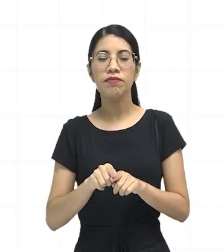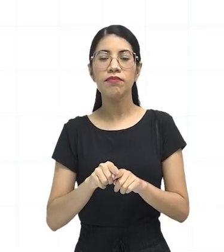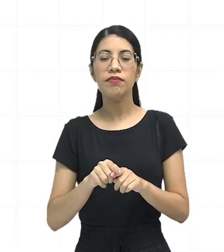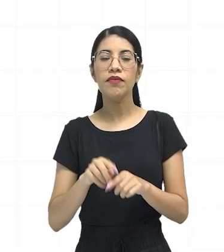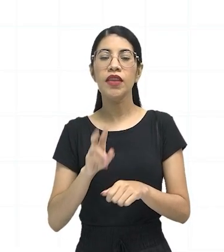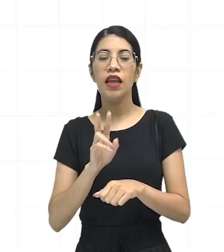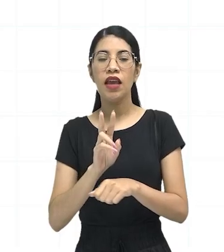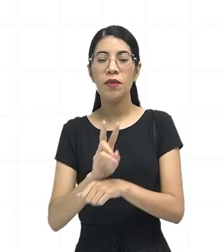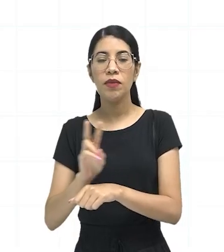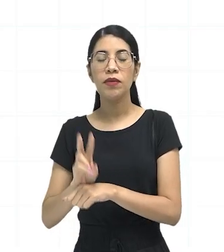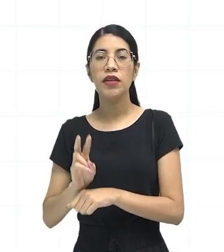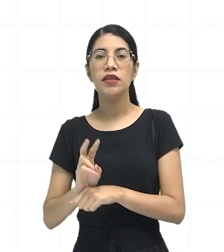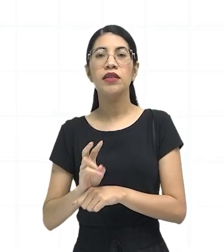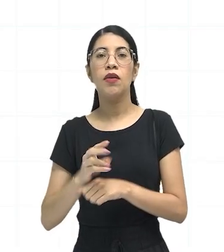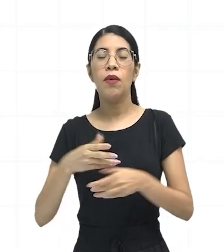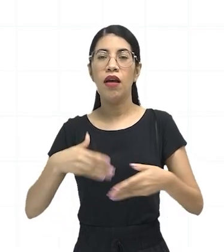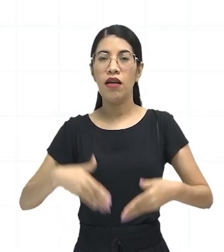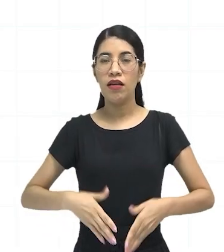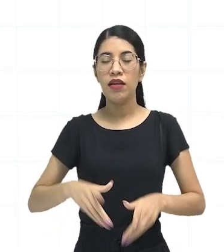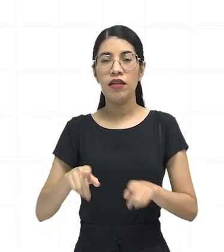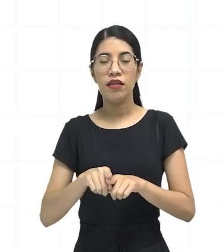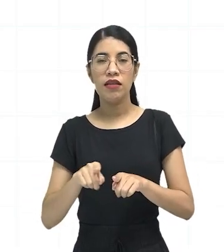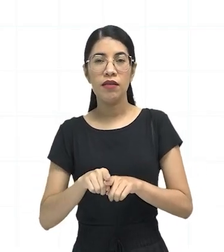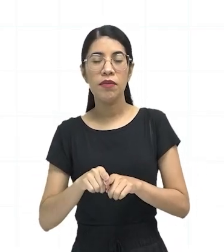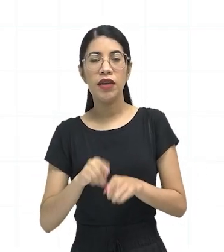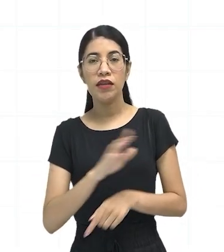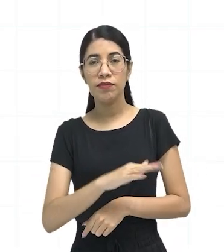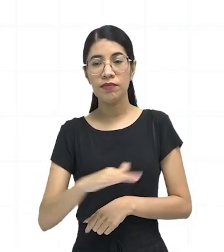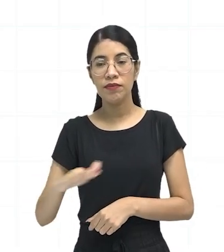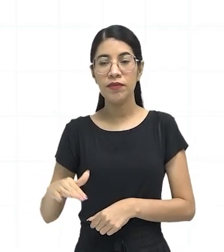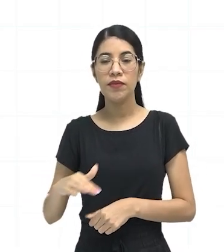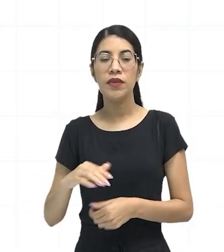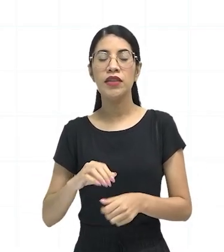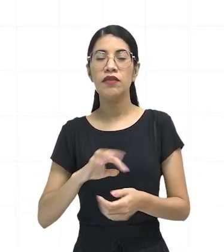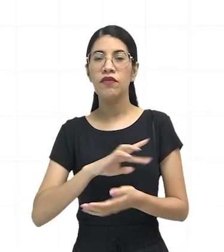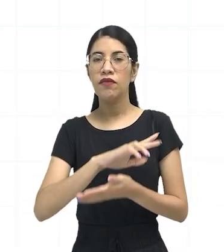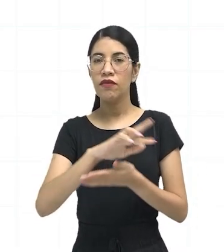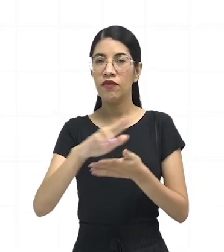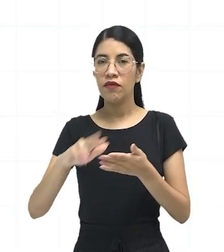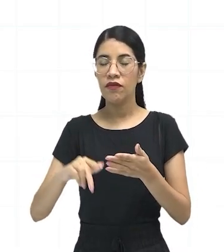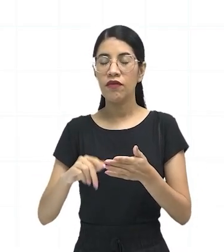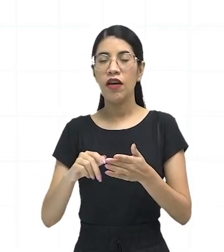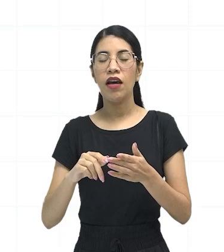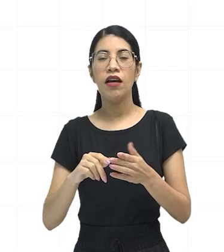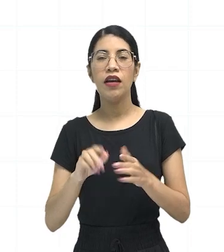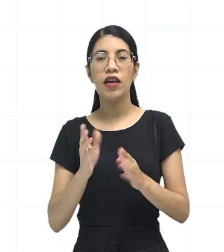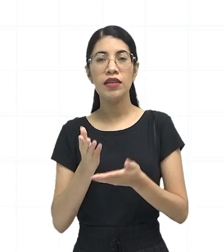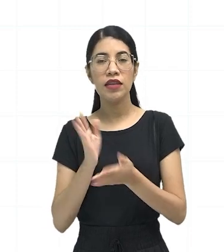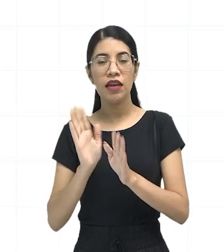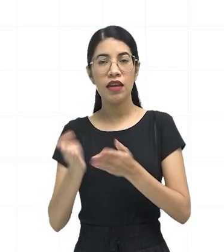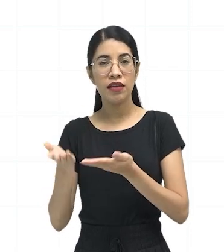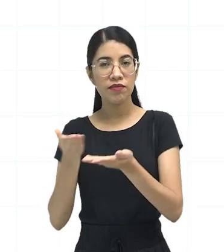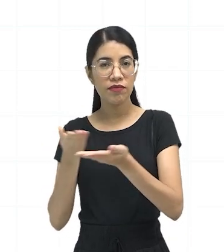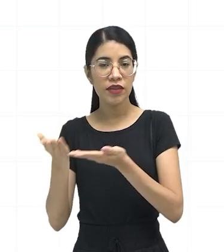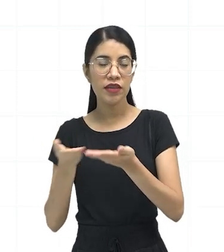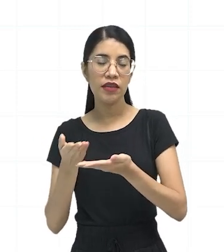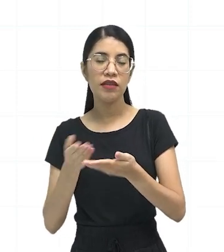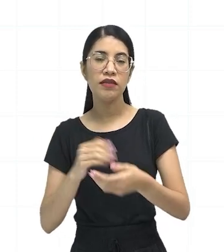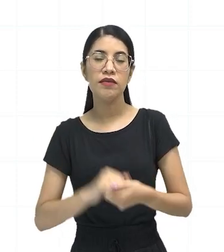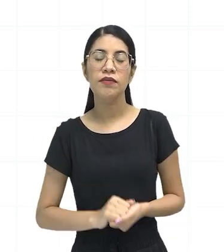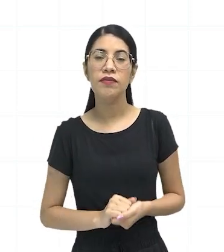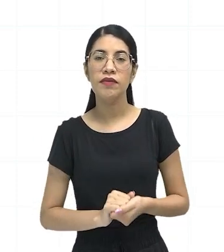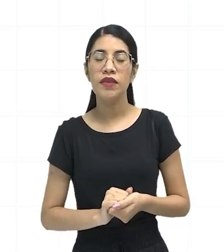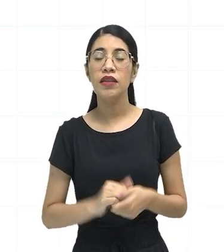a assistência aos desamparados na forma desta Constituição. Ou seja, mais uma vez, o lazer é